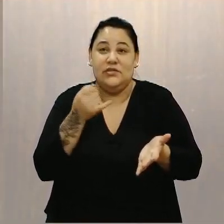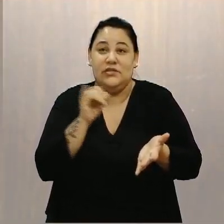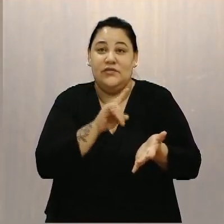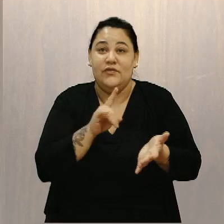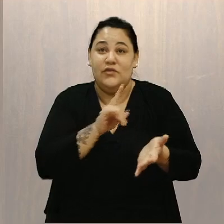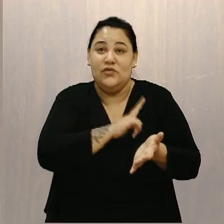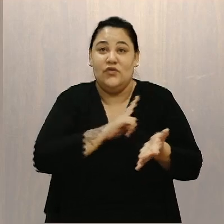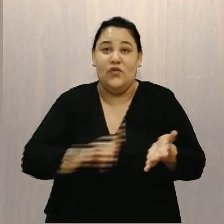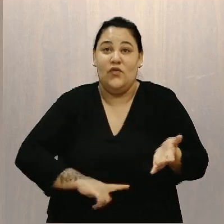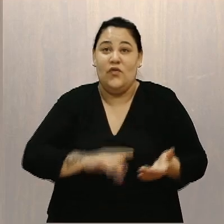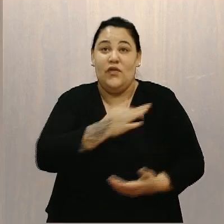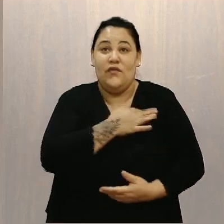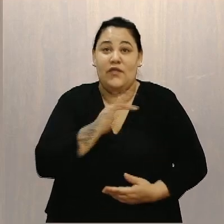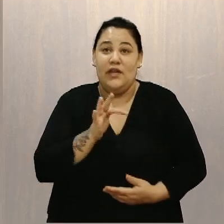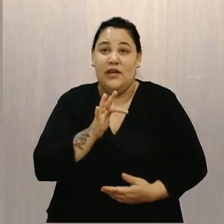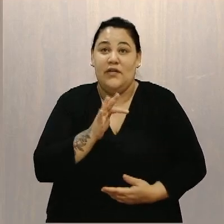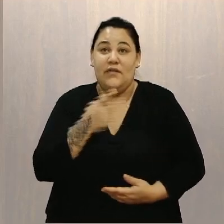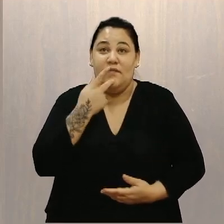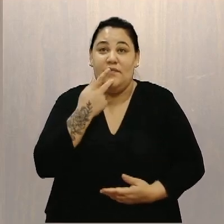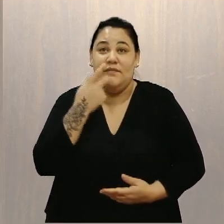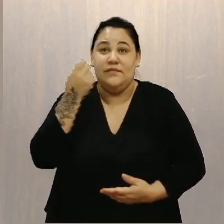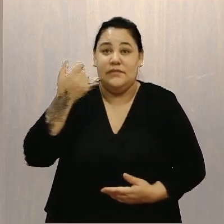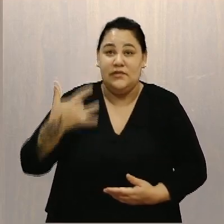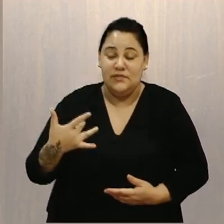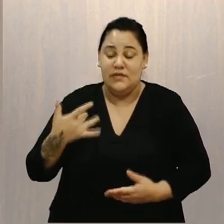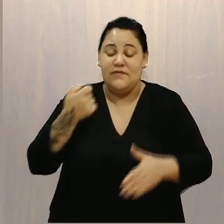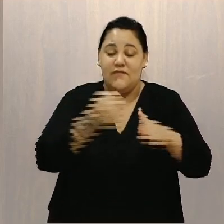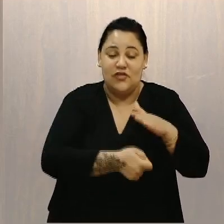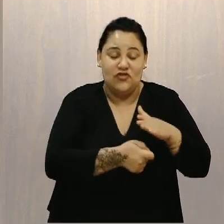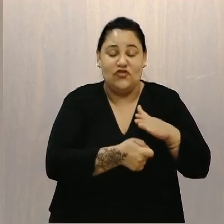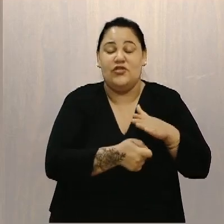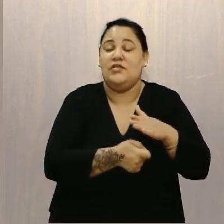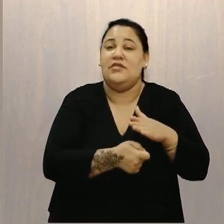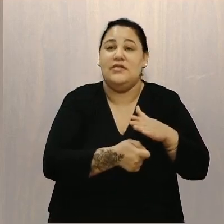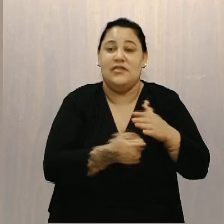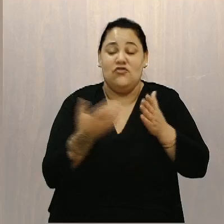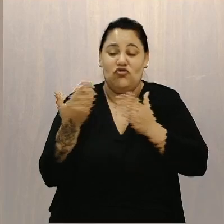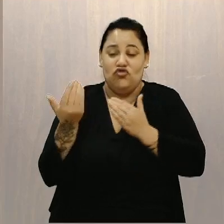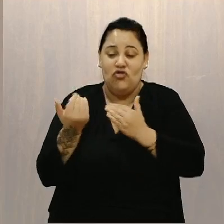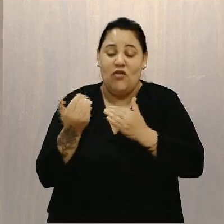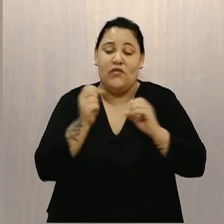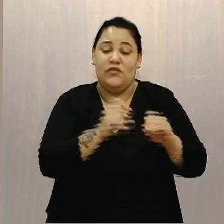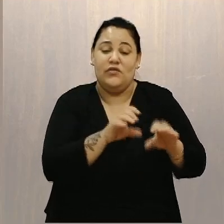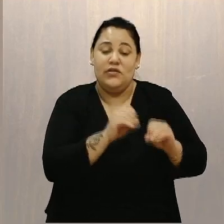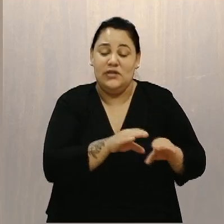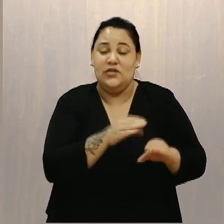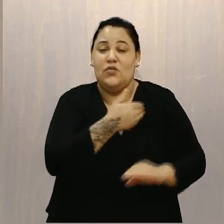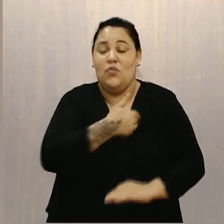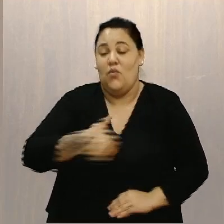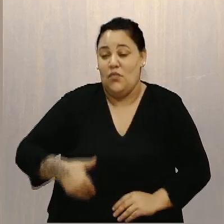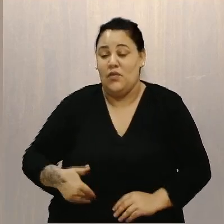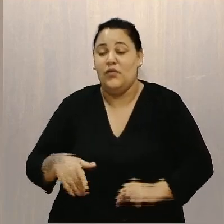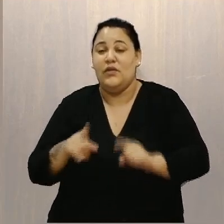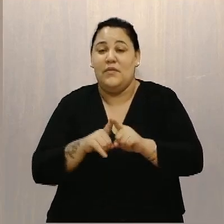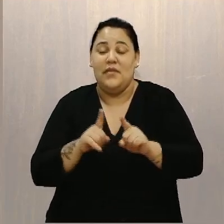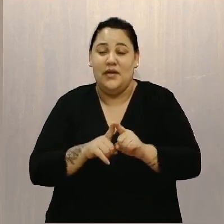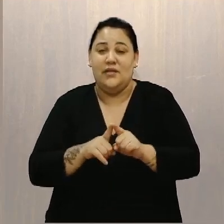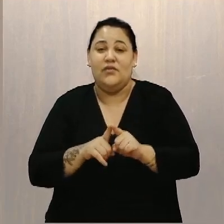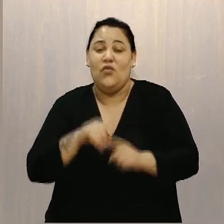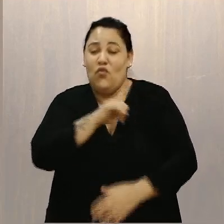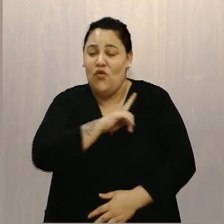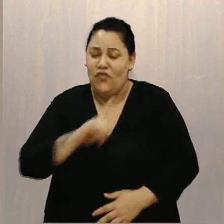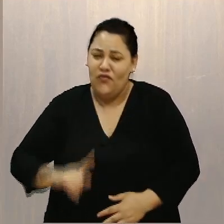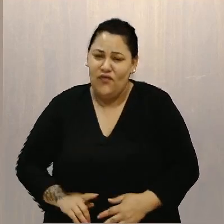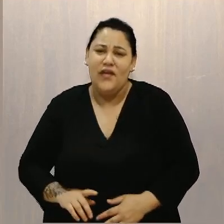governo federal disposto a investir na juventude, na educação pública, disposto a investir